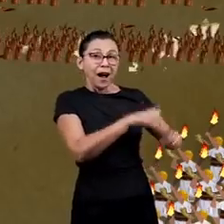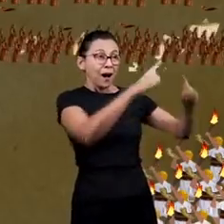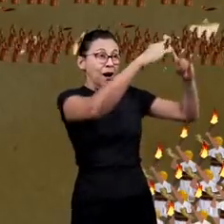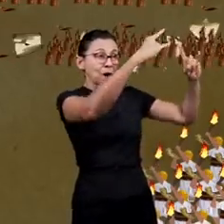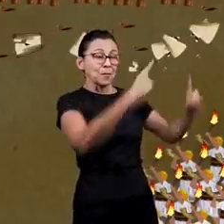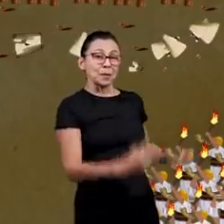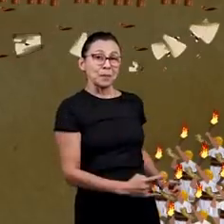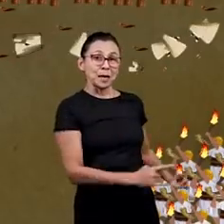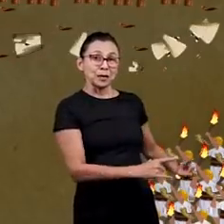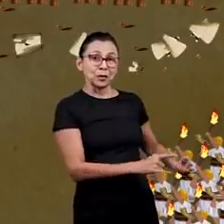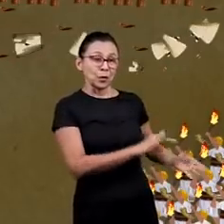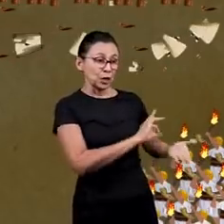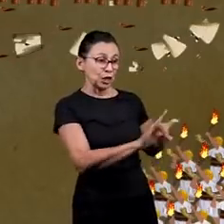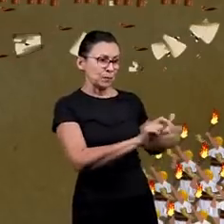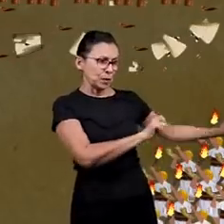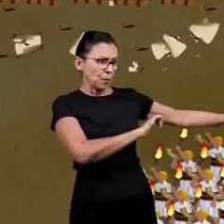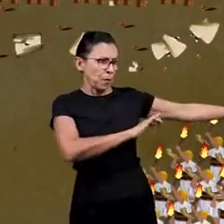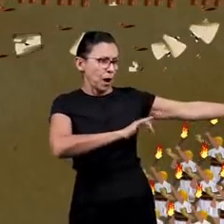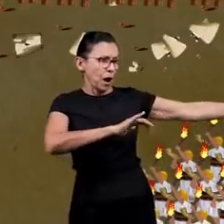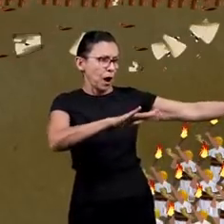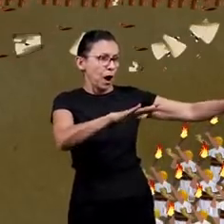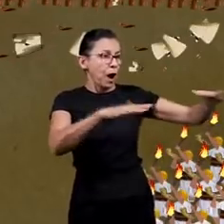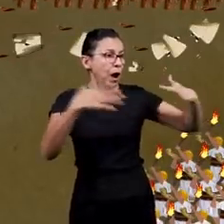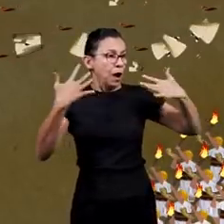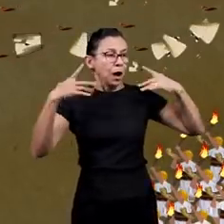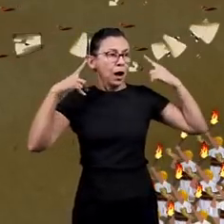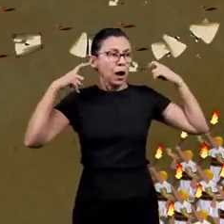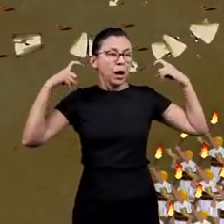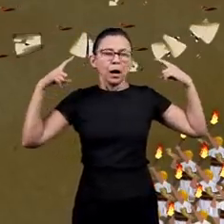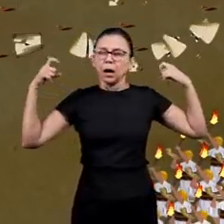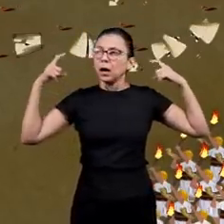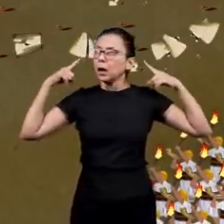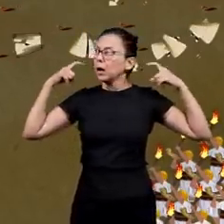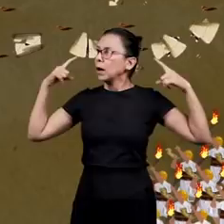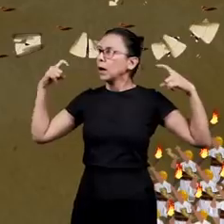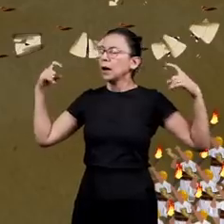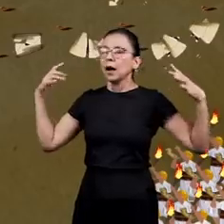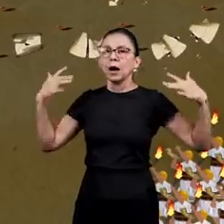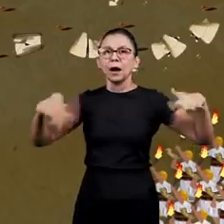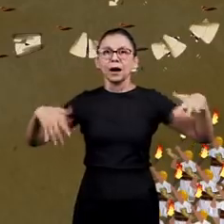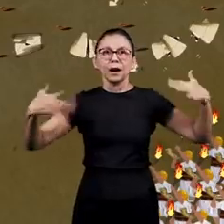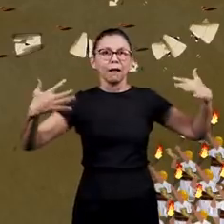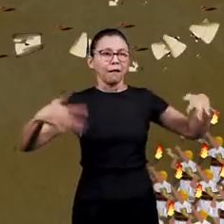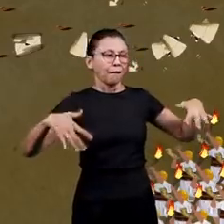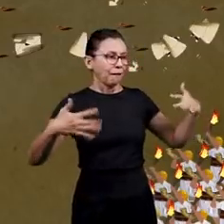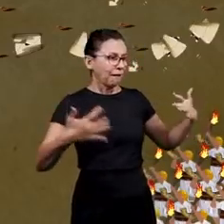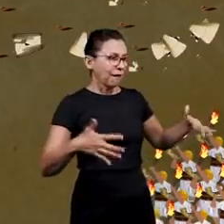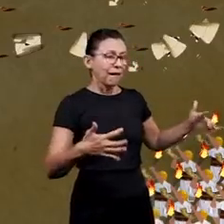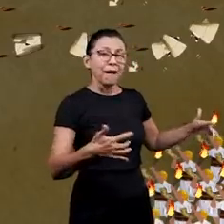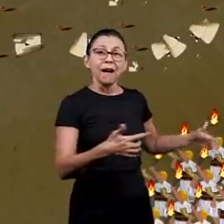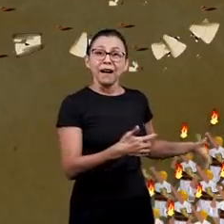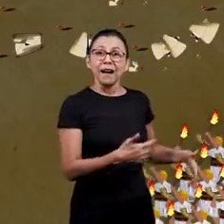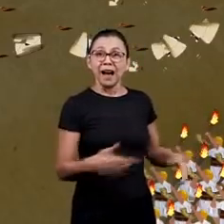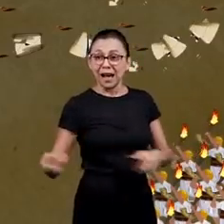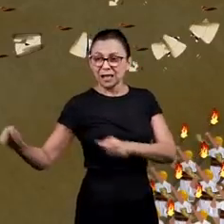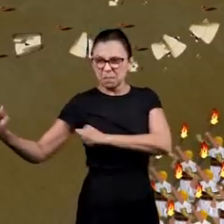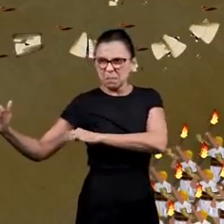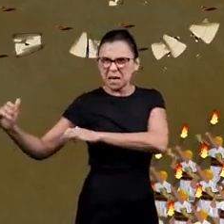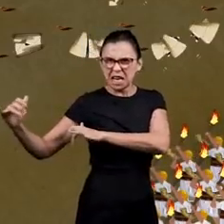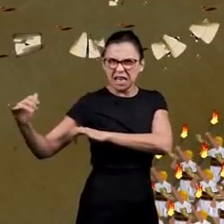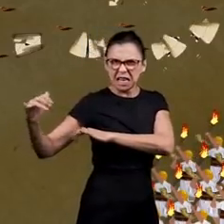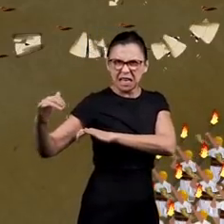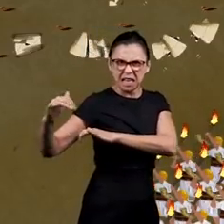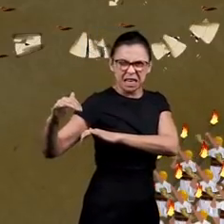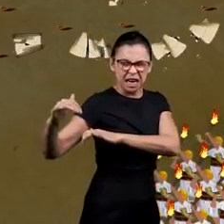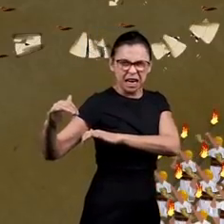assustado, tão apavorado com aquele barulho e com a luz das tochas, que o exército começou a batalhar entre